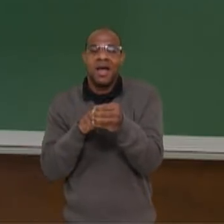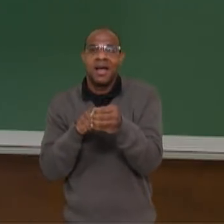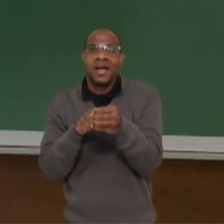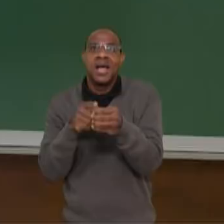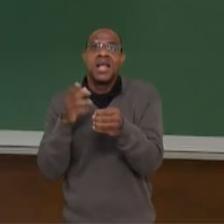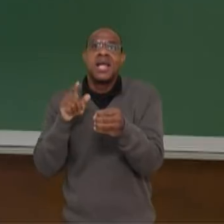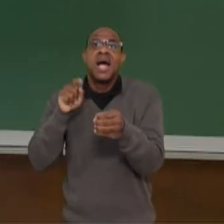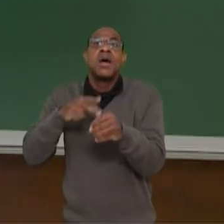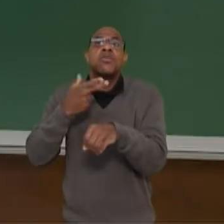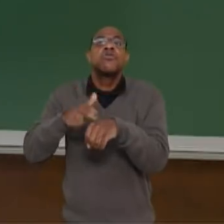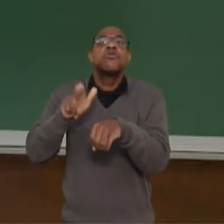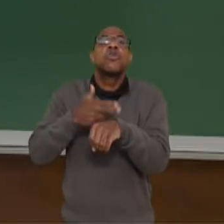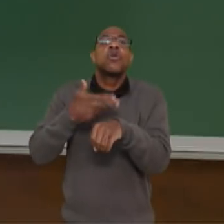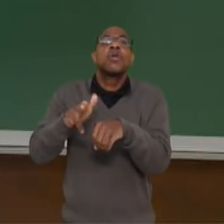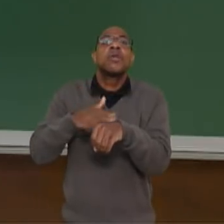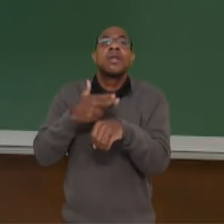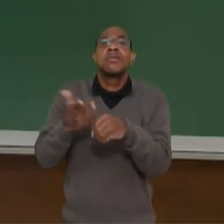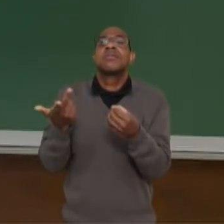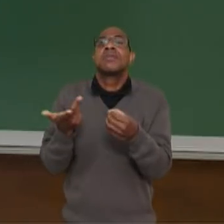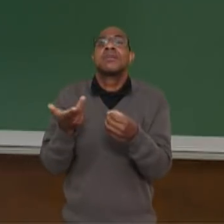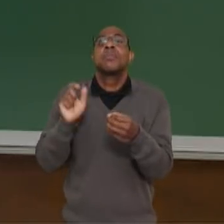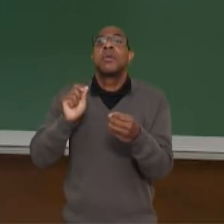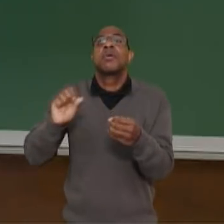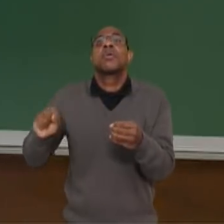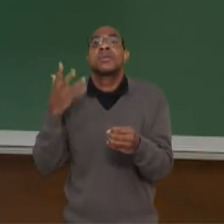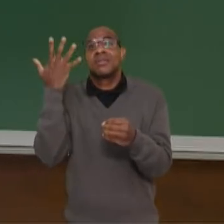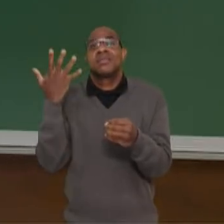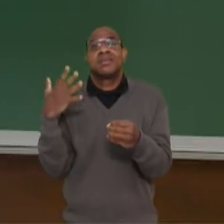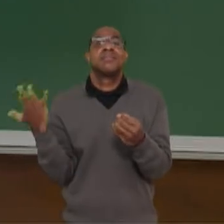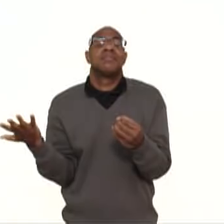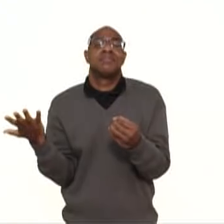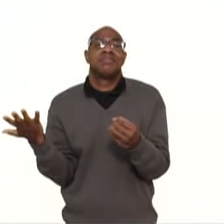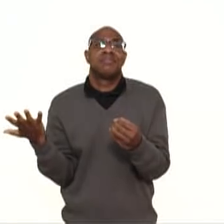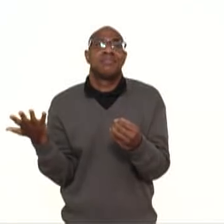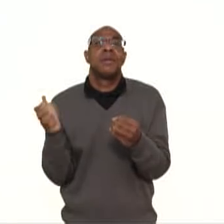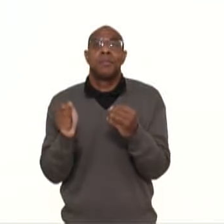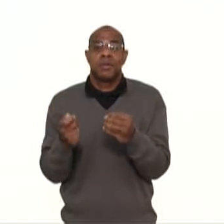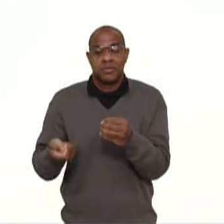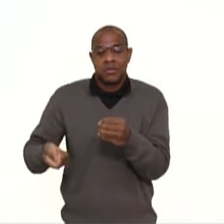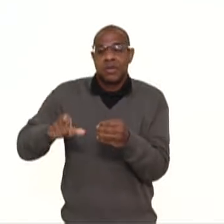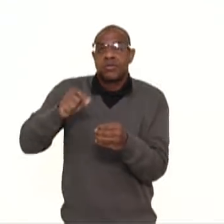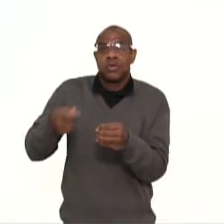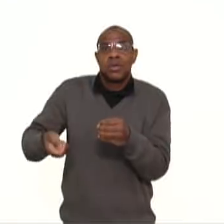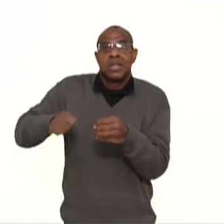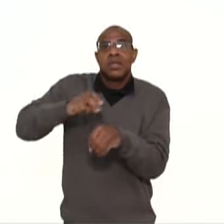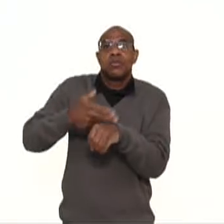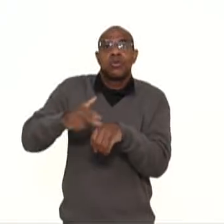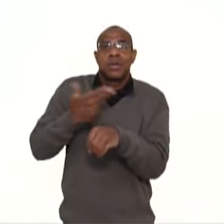sorvete ser um sorvete com calda de chocolate? Pense um pouquinho, eu já volto com a resposta.